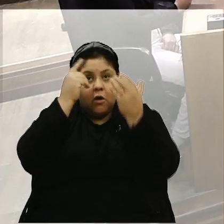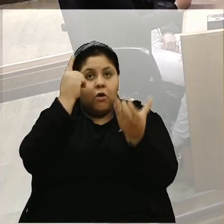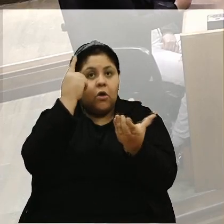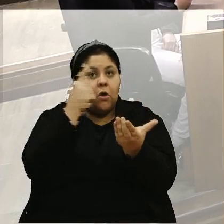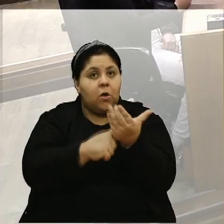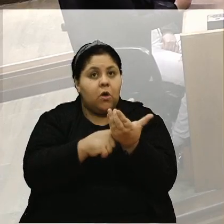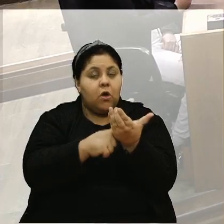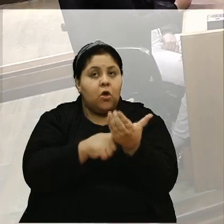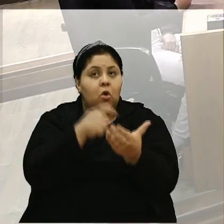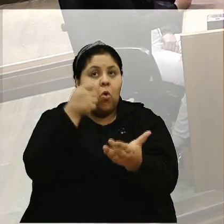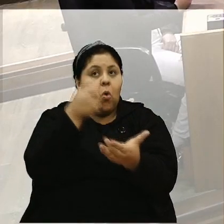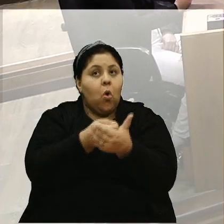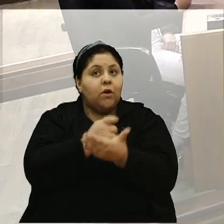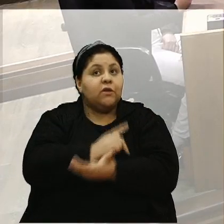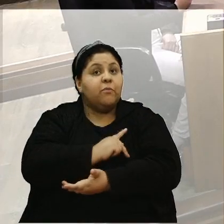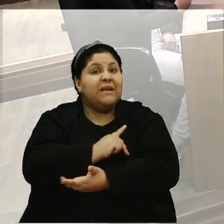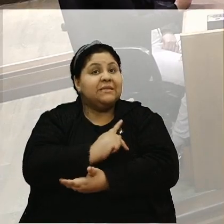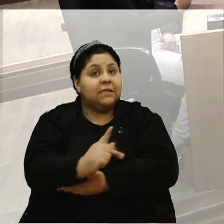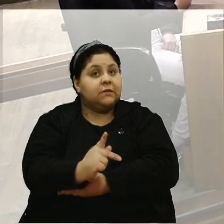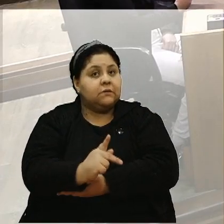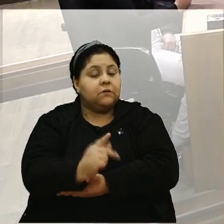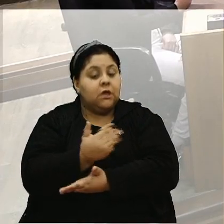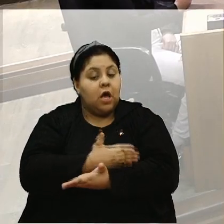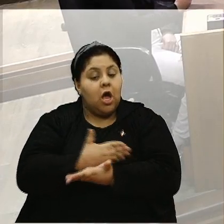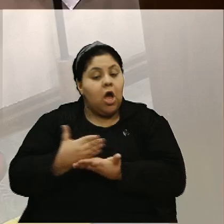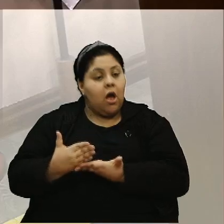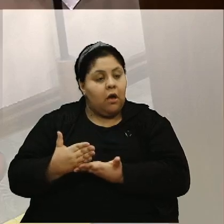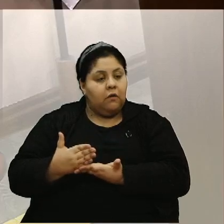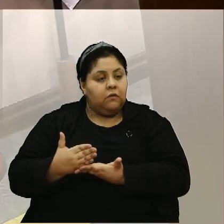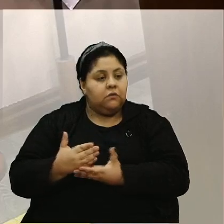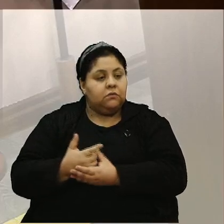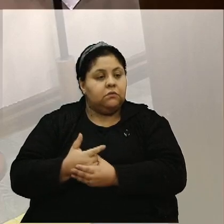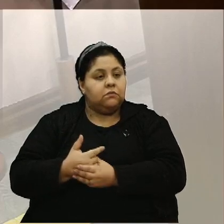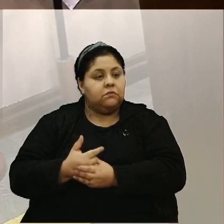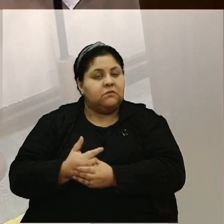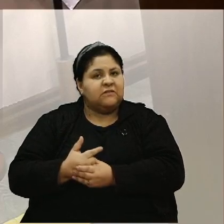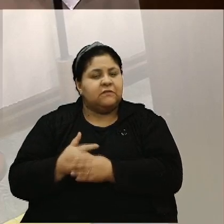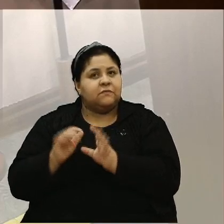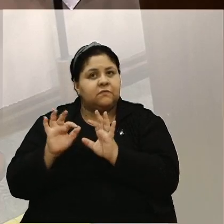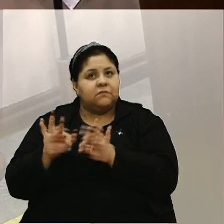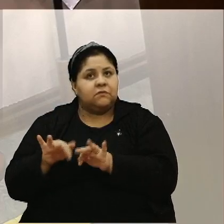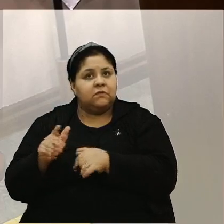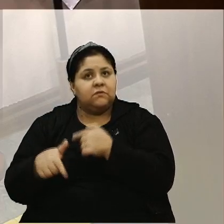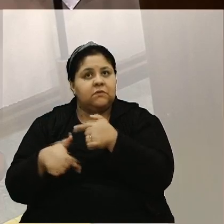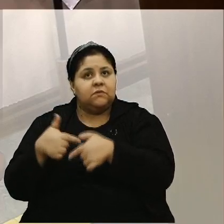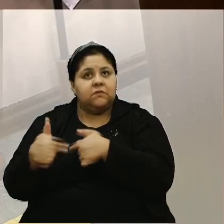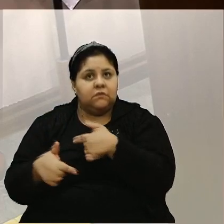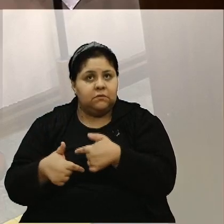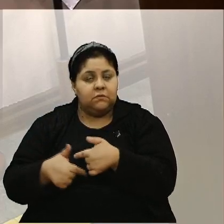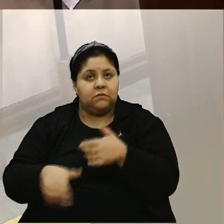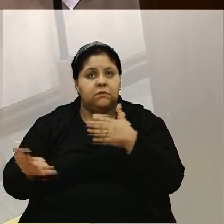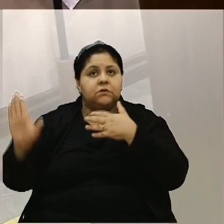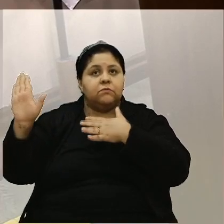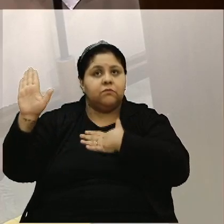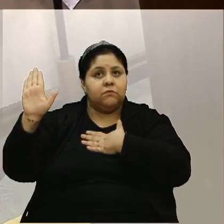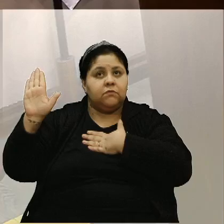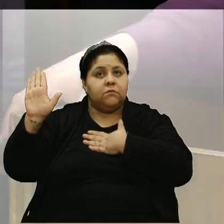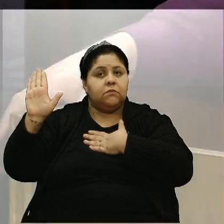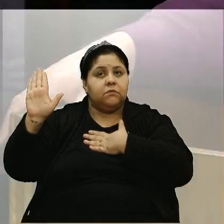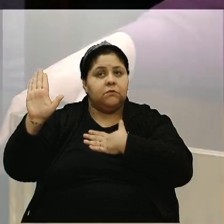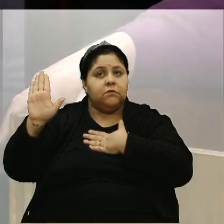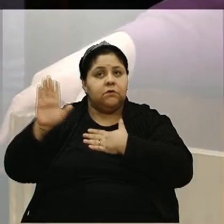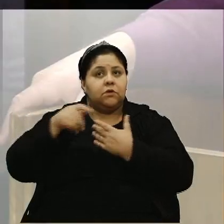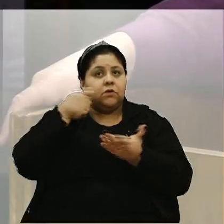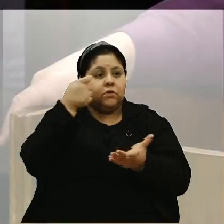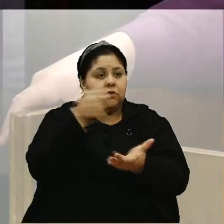do presidente de iniciar e terminar um trabalho. Se promete, com